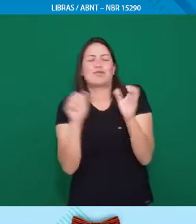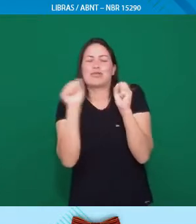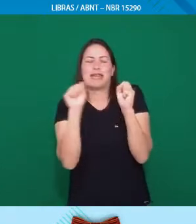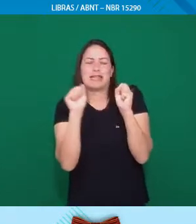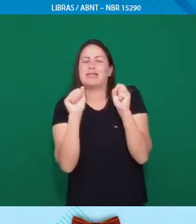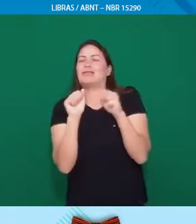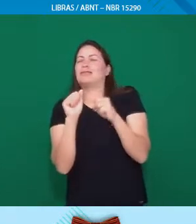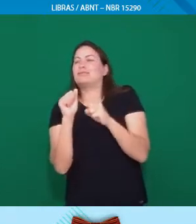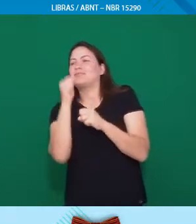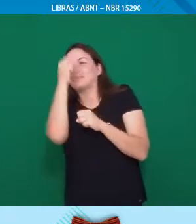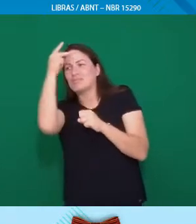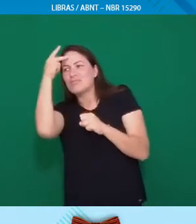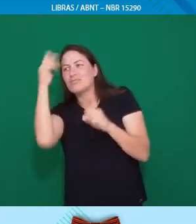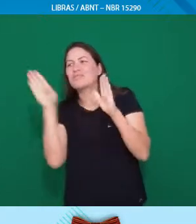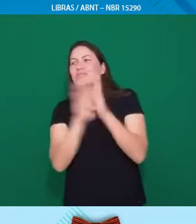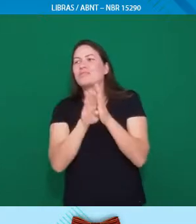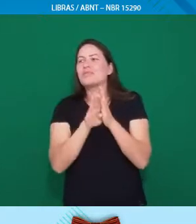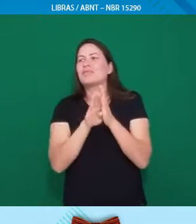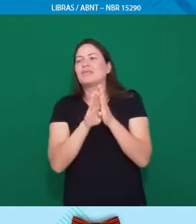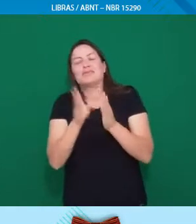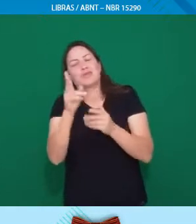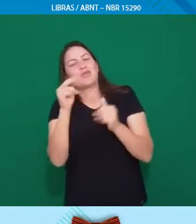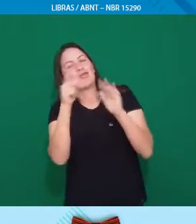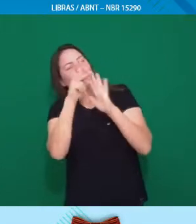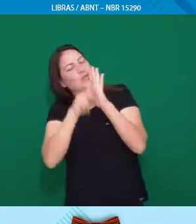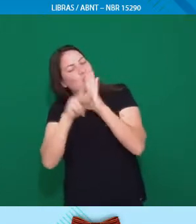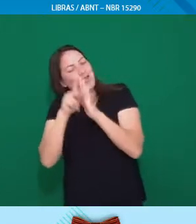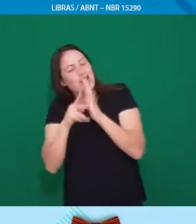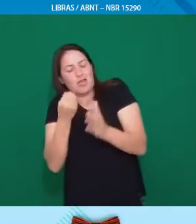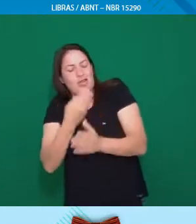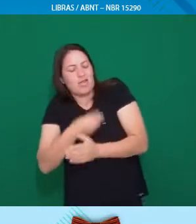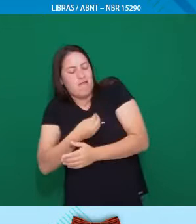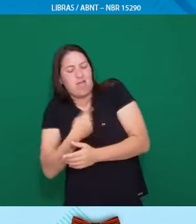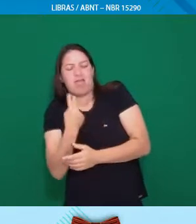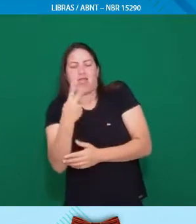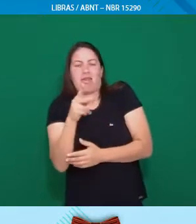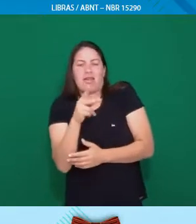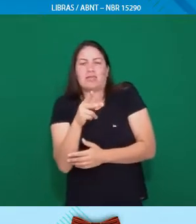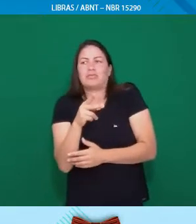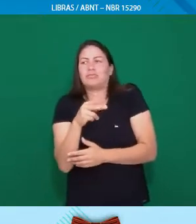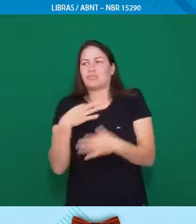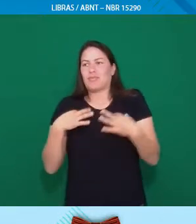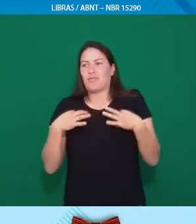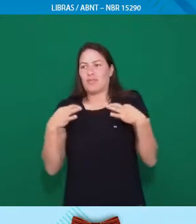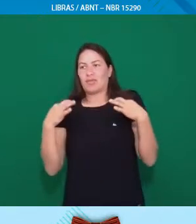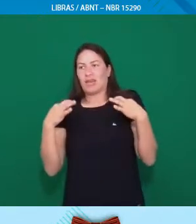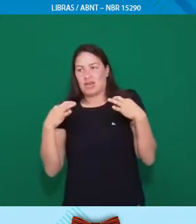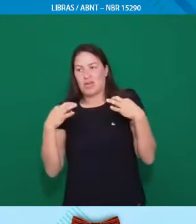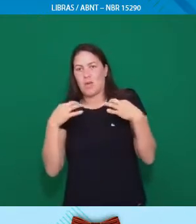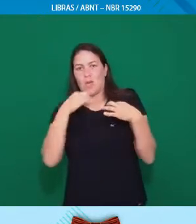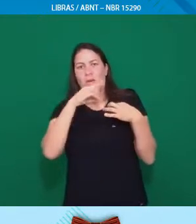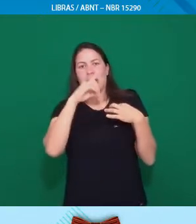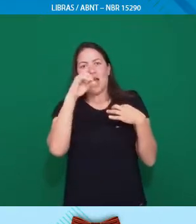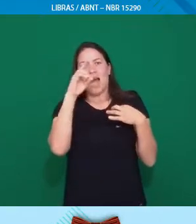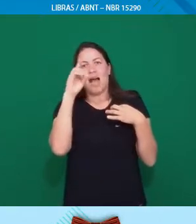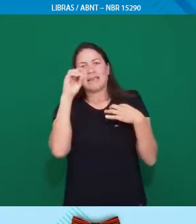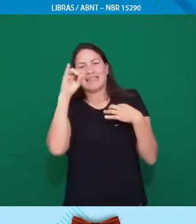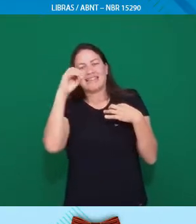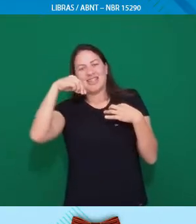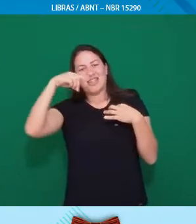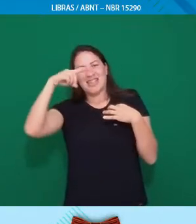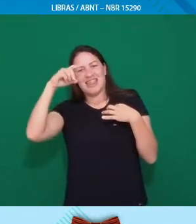aplicadas e as que passar em vão tá quantidade a qualidade deles e essa roupa né Mari não é dinda